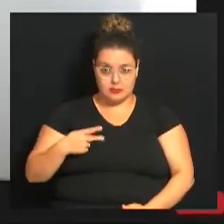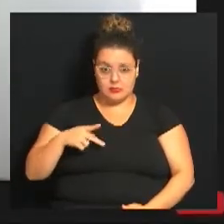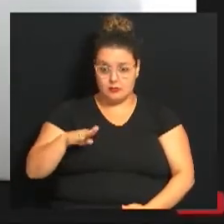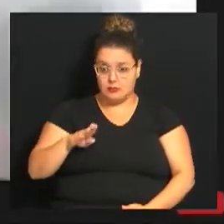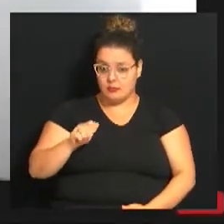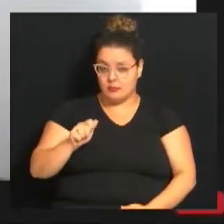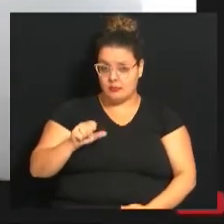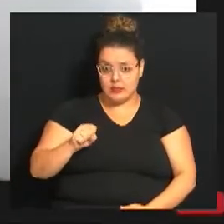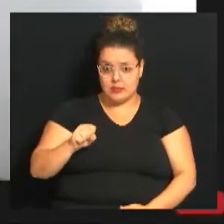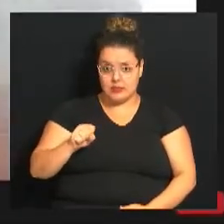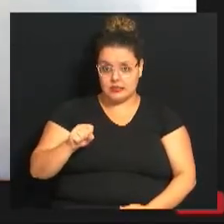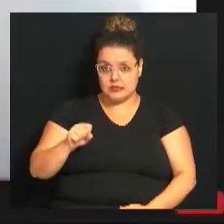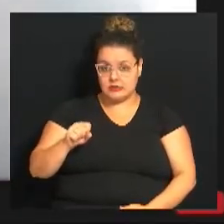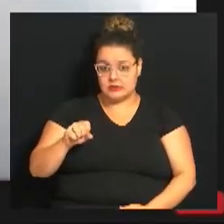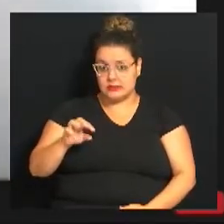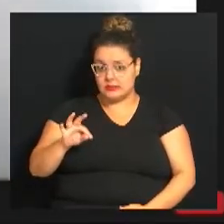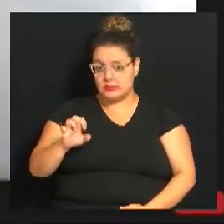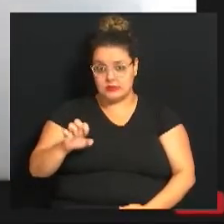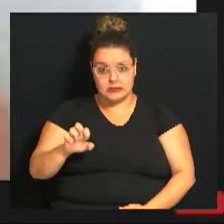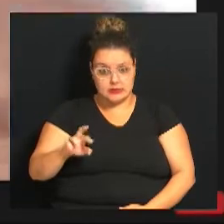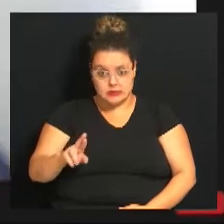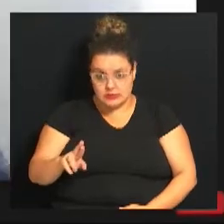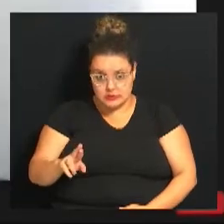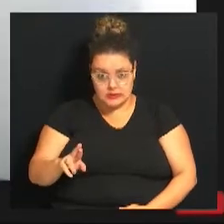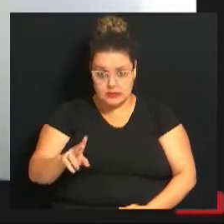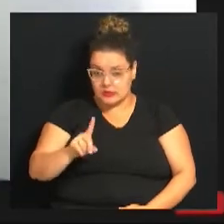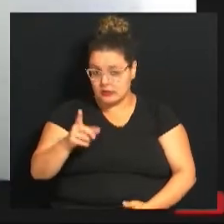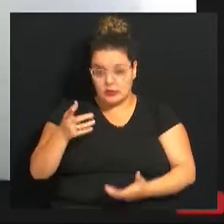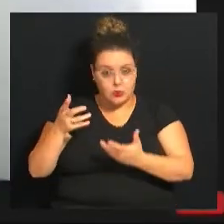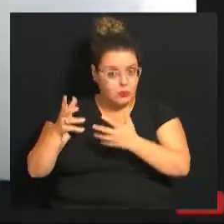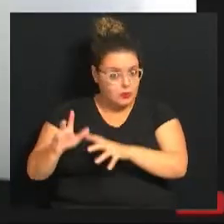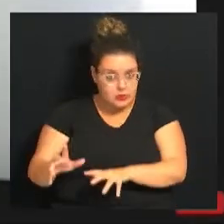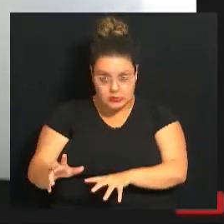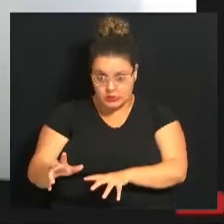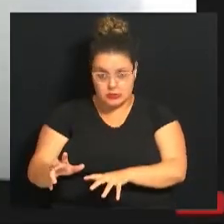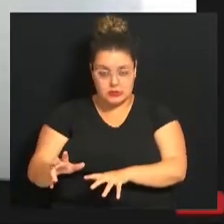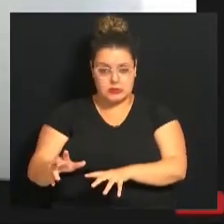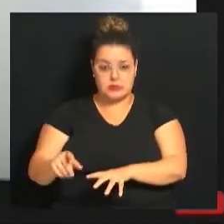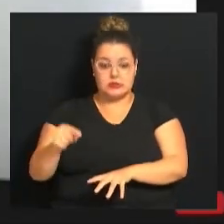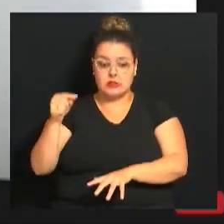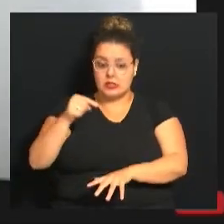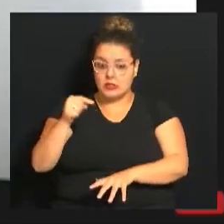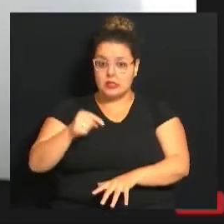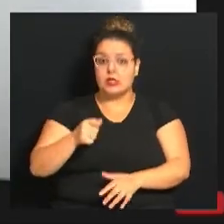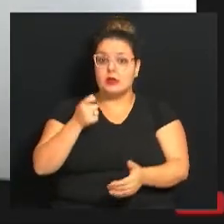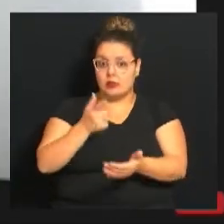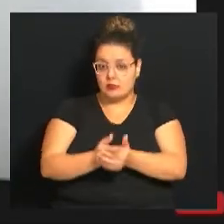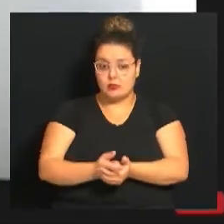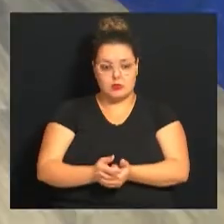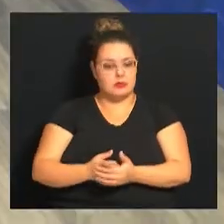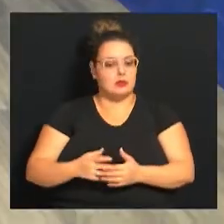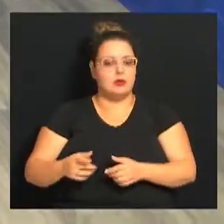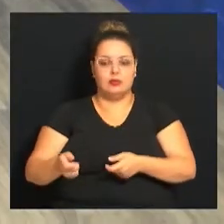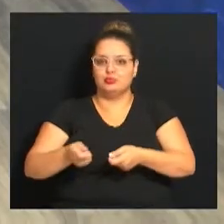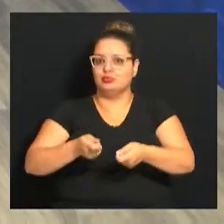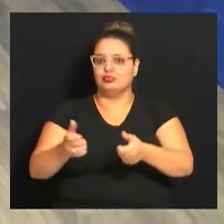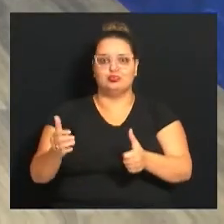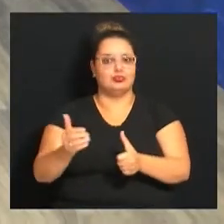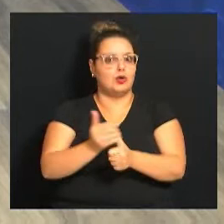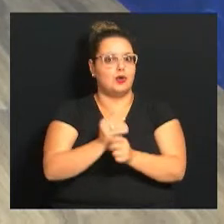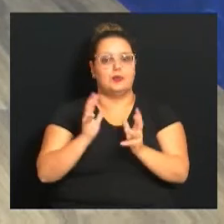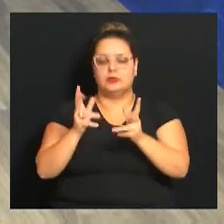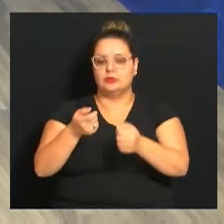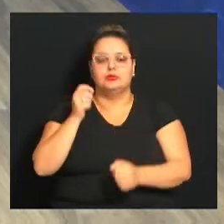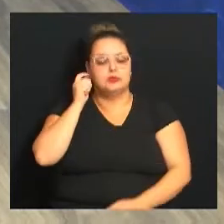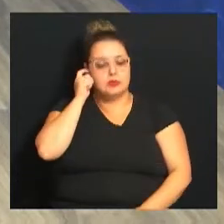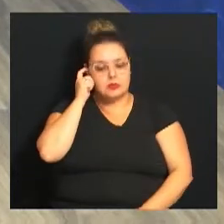o Blockbuster morreu e a Netflix é um gigante dominando o mercado da comunicação. Ô, Edivaldo, para quem está nos acompanhando, não é